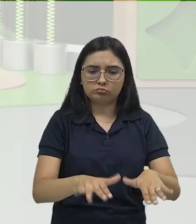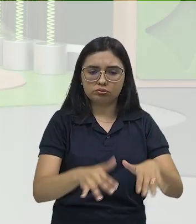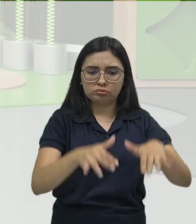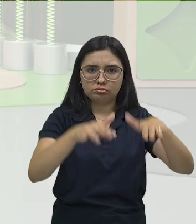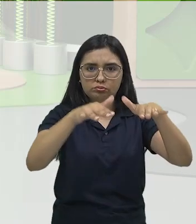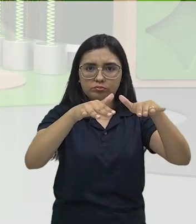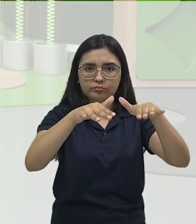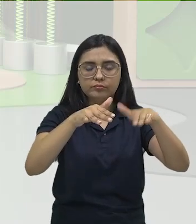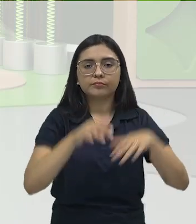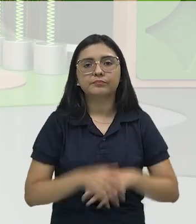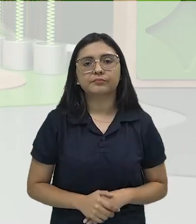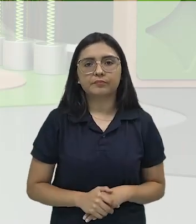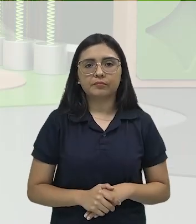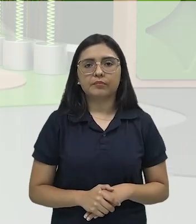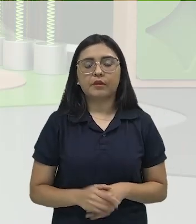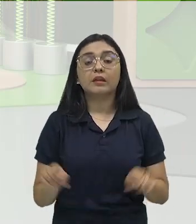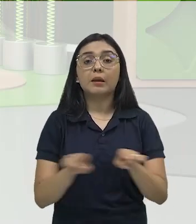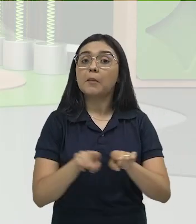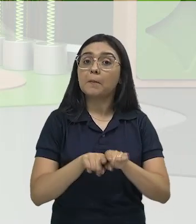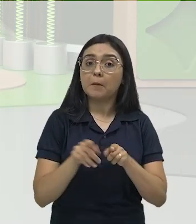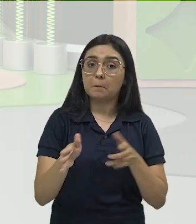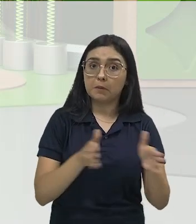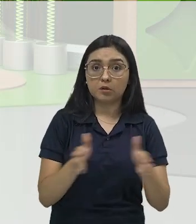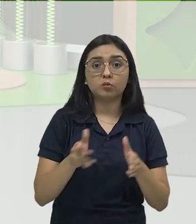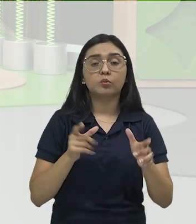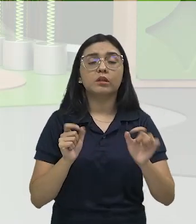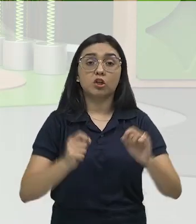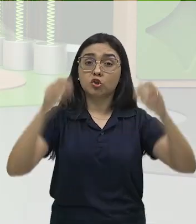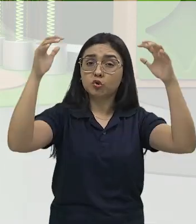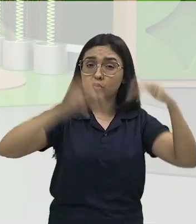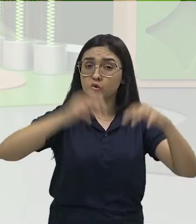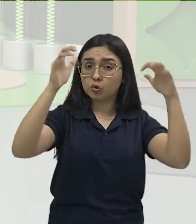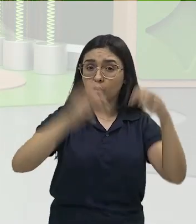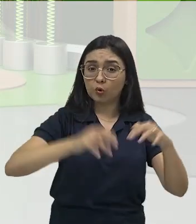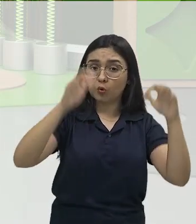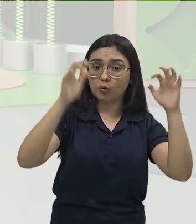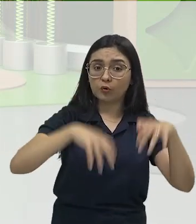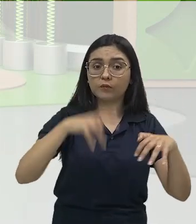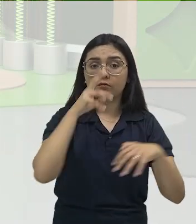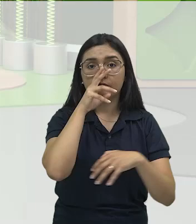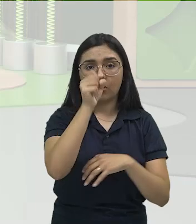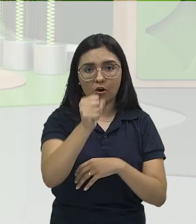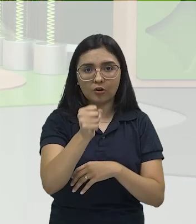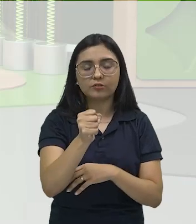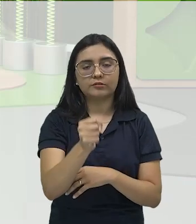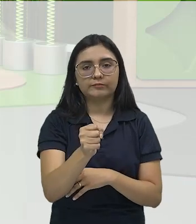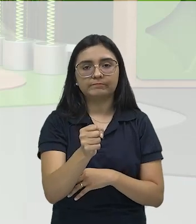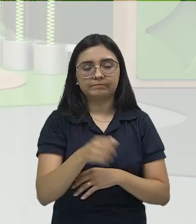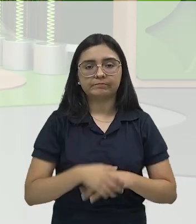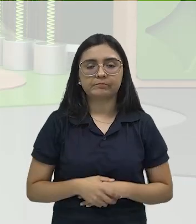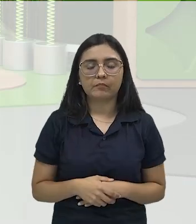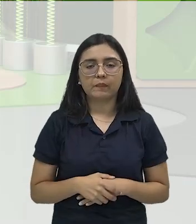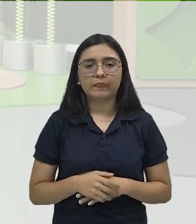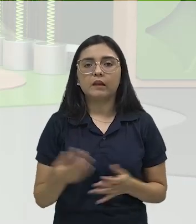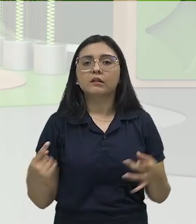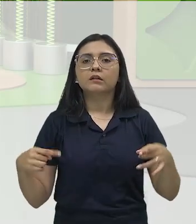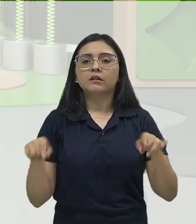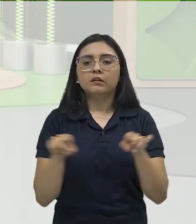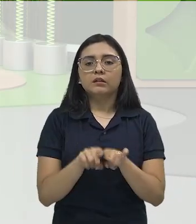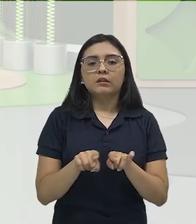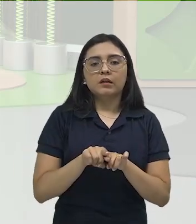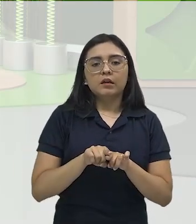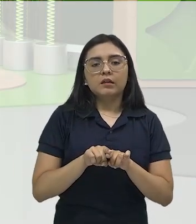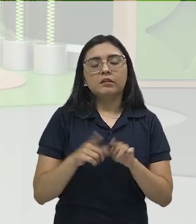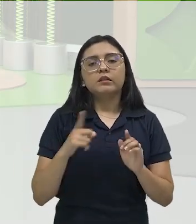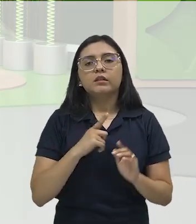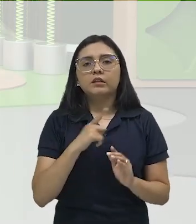Que é também a época que vai chover mais, então nós temos aí essa alta dos rios. E a partir